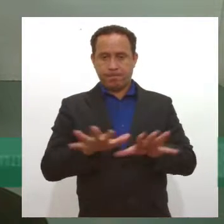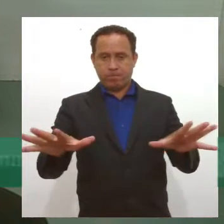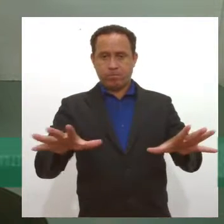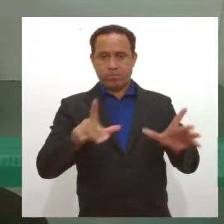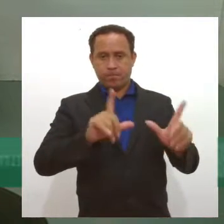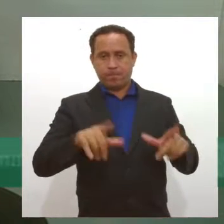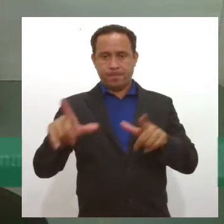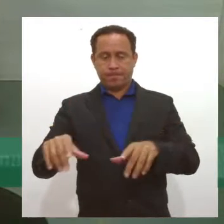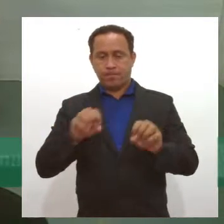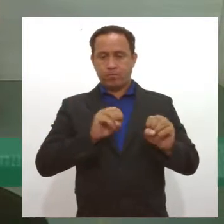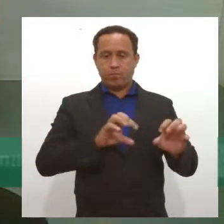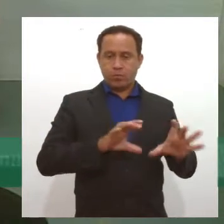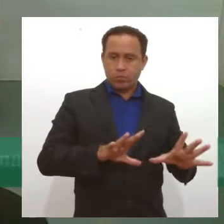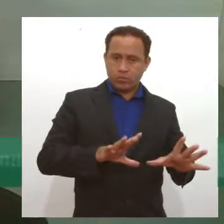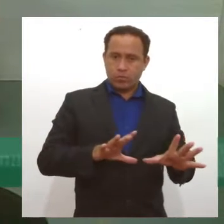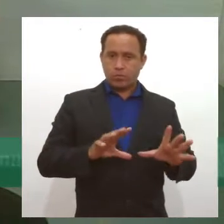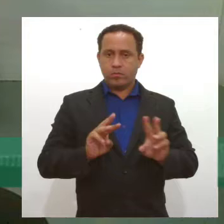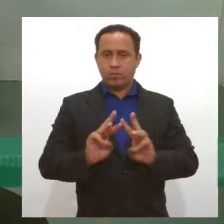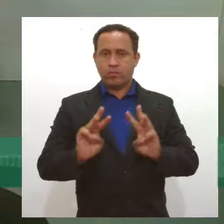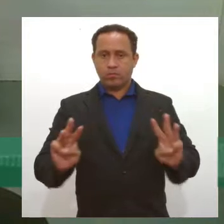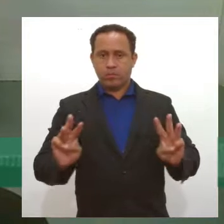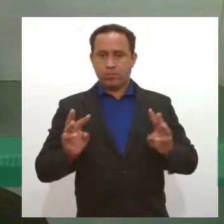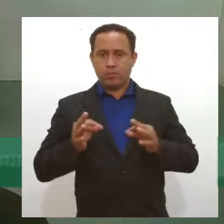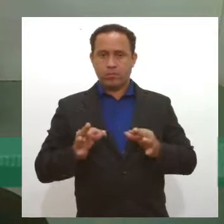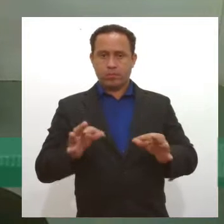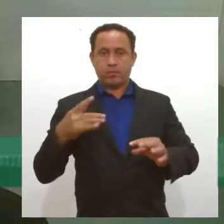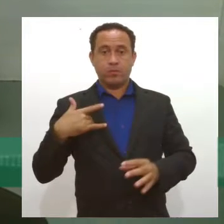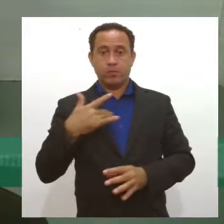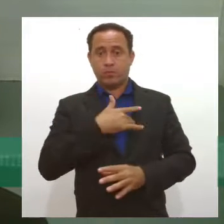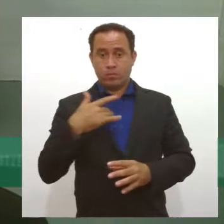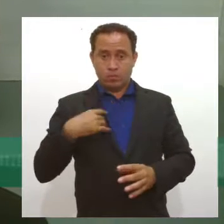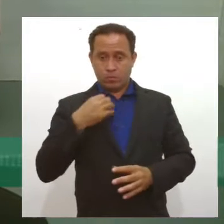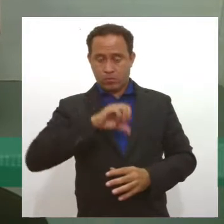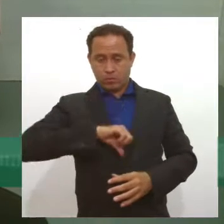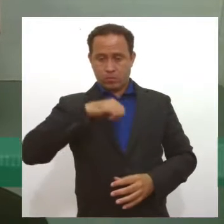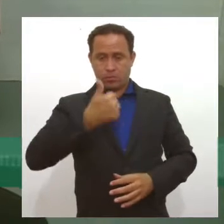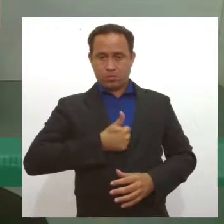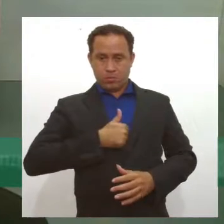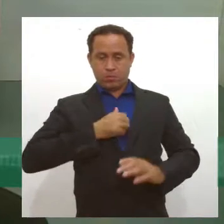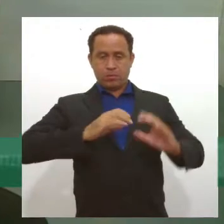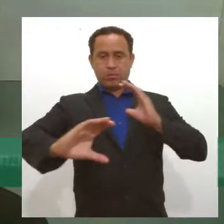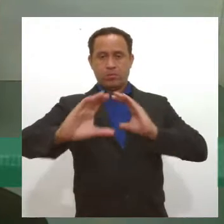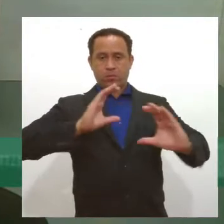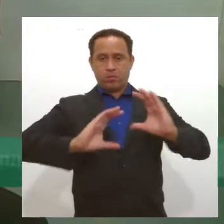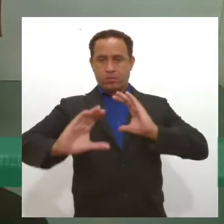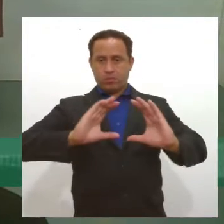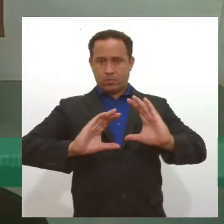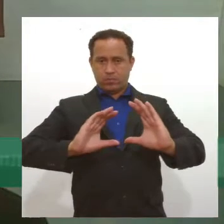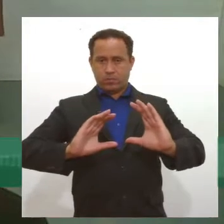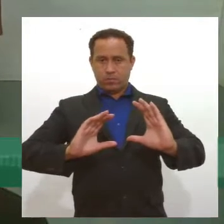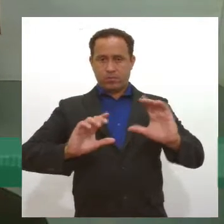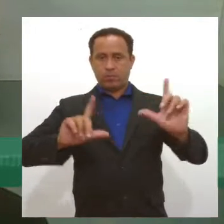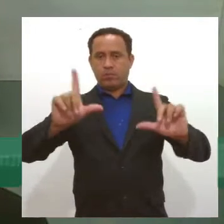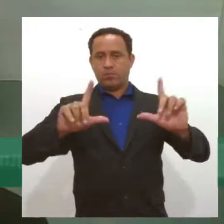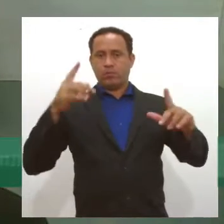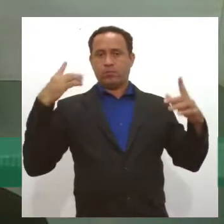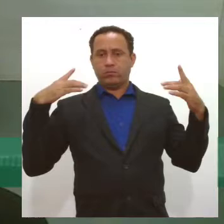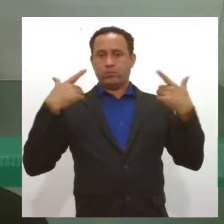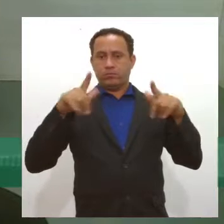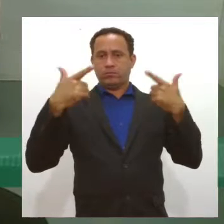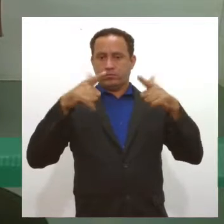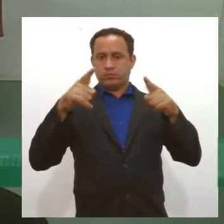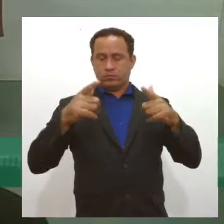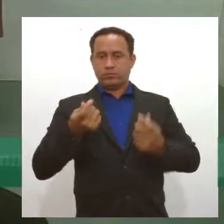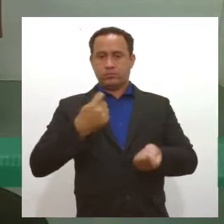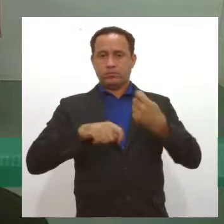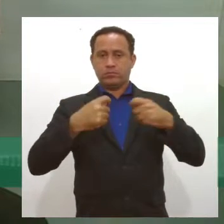segmentos de educação, software, big data, saúde e bem-estar, telecomunicações, entretenimento, finanças,